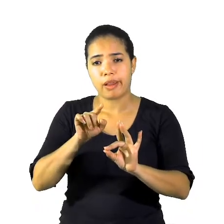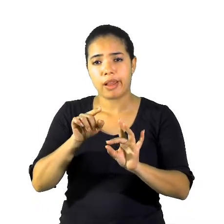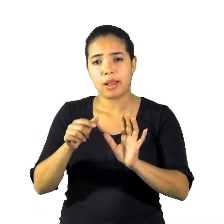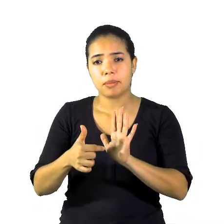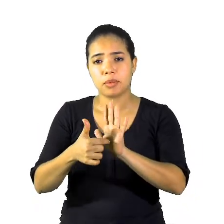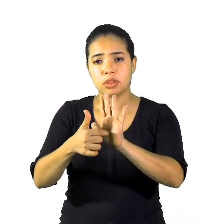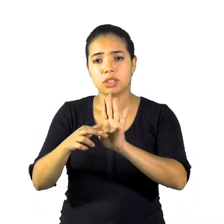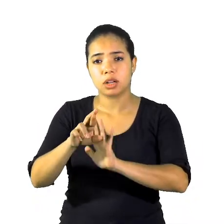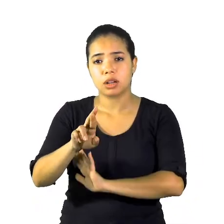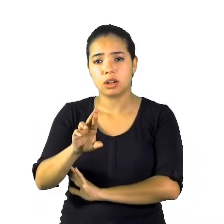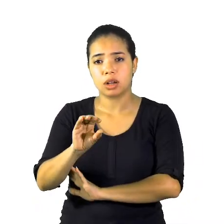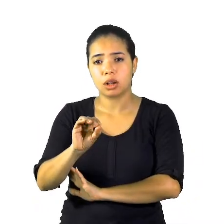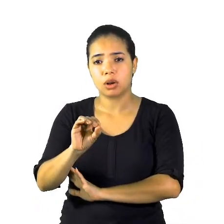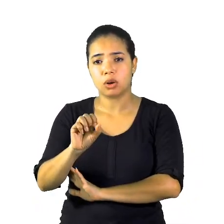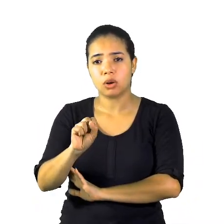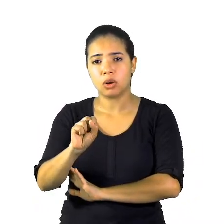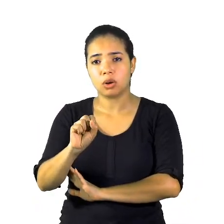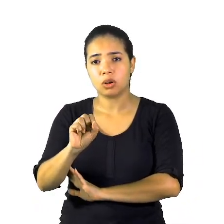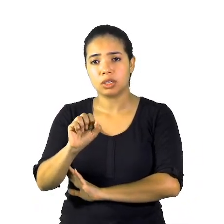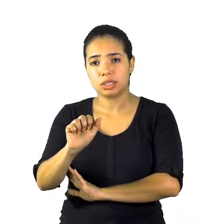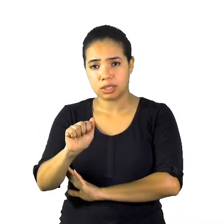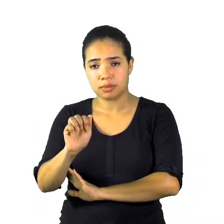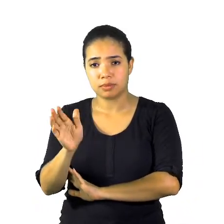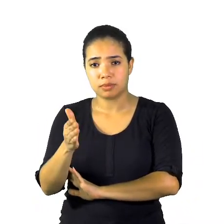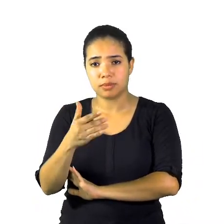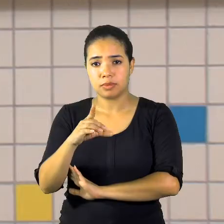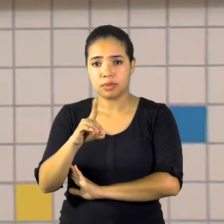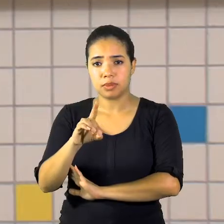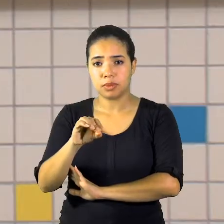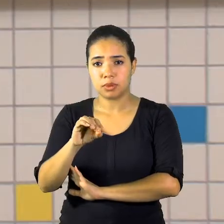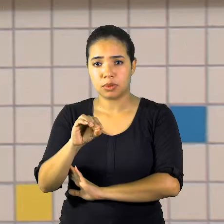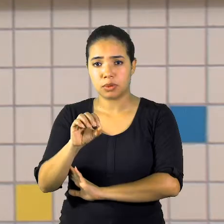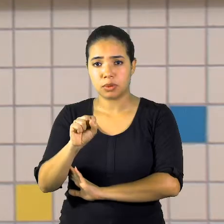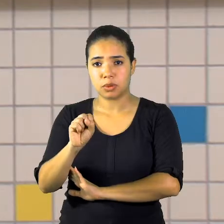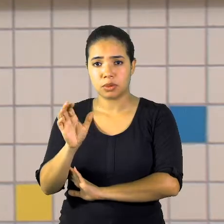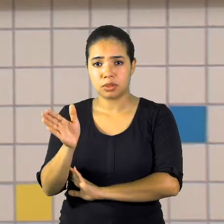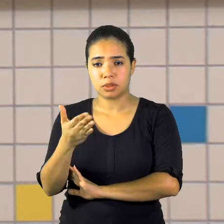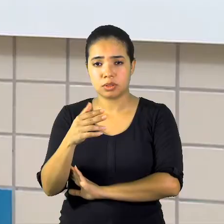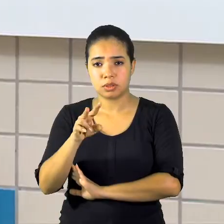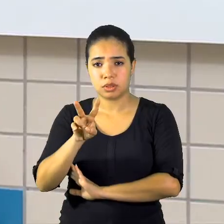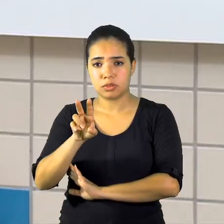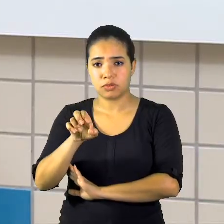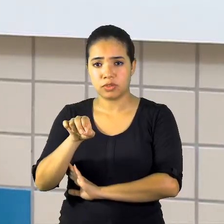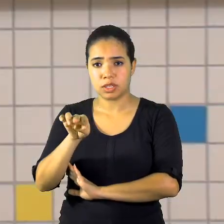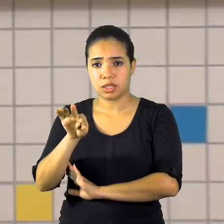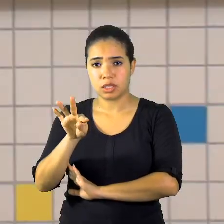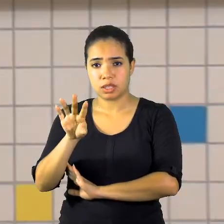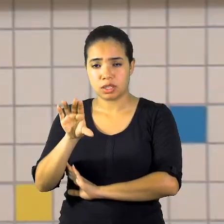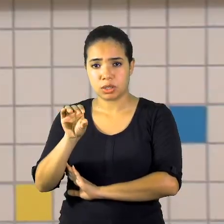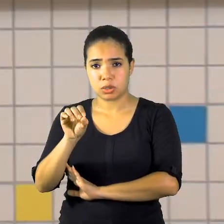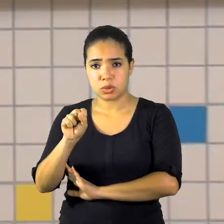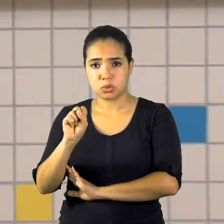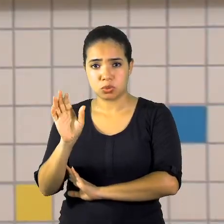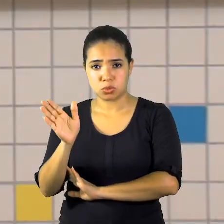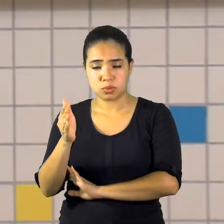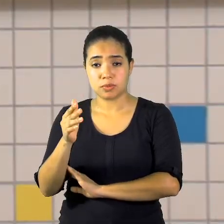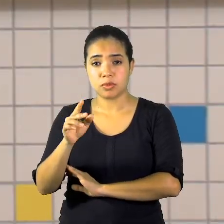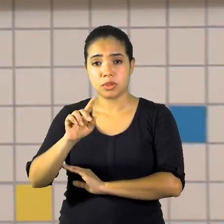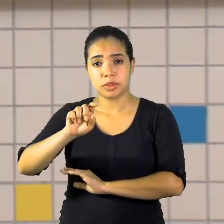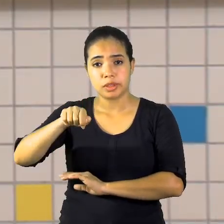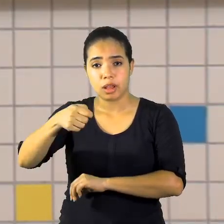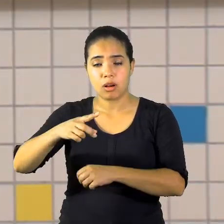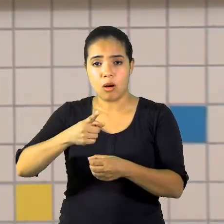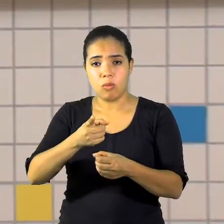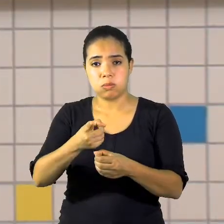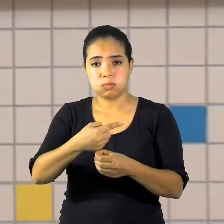encontrar essa rosa dos ventos? Nas bússolas. Principalmente em bússola eu vou ter presente a rosa dos ventos, eu vou estar lá